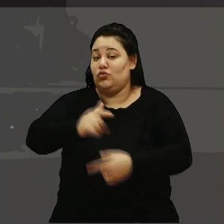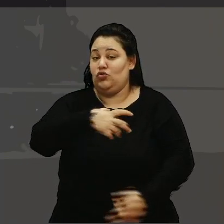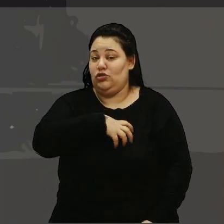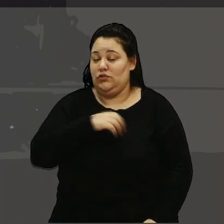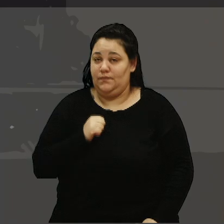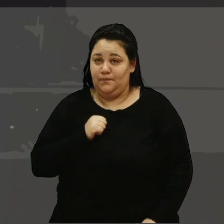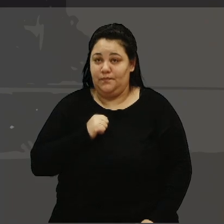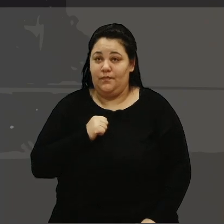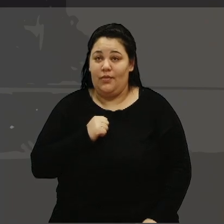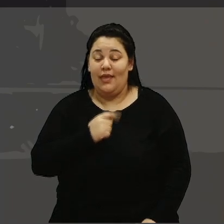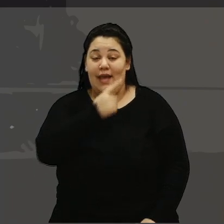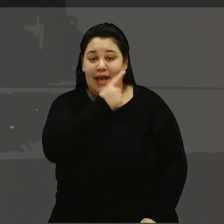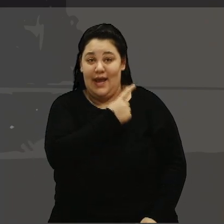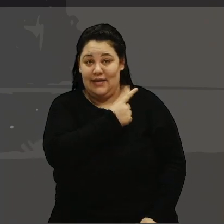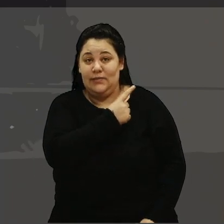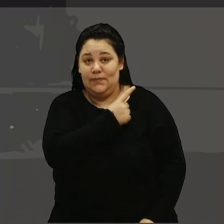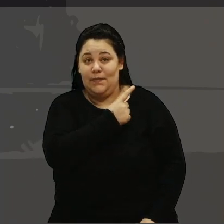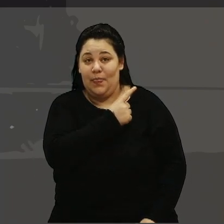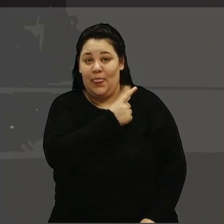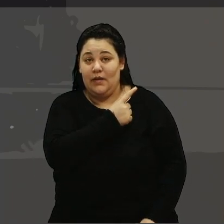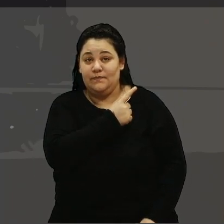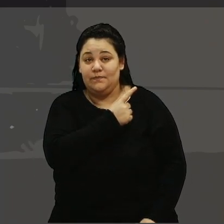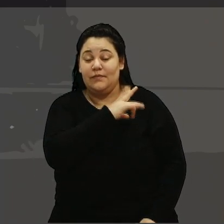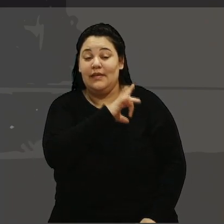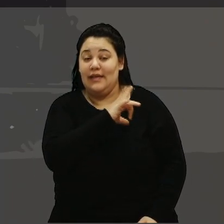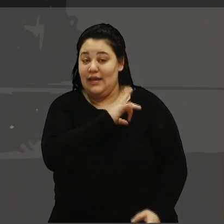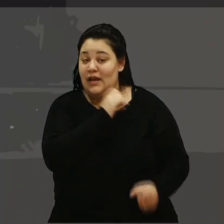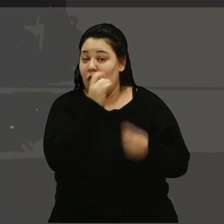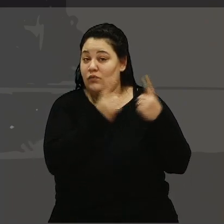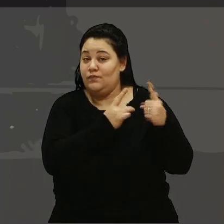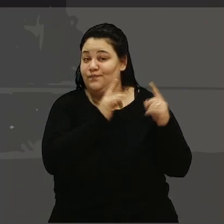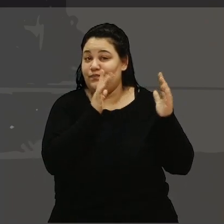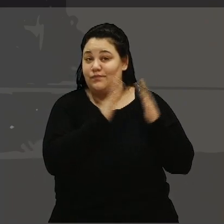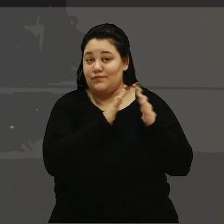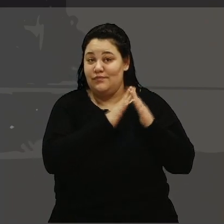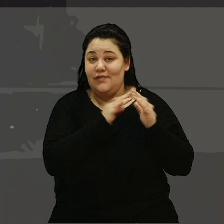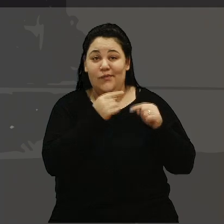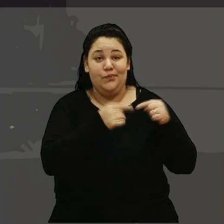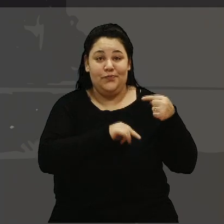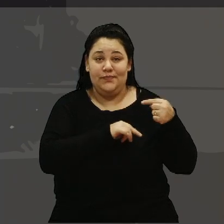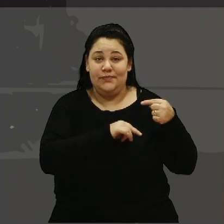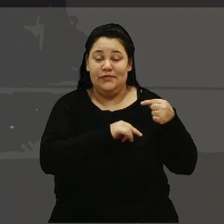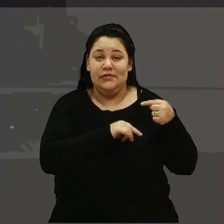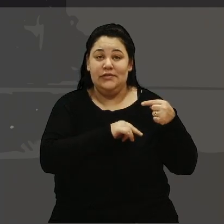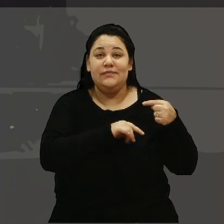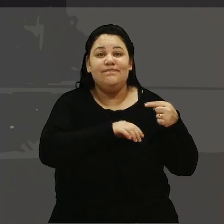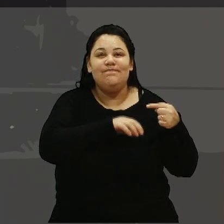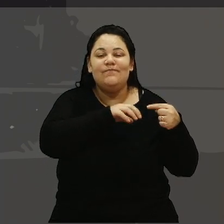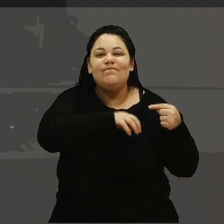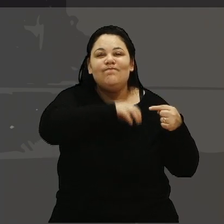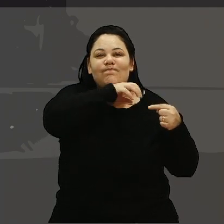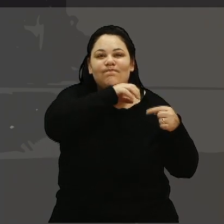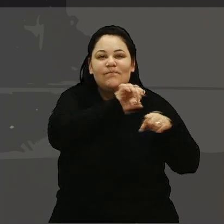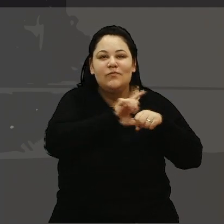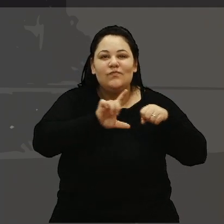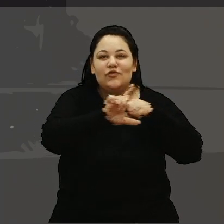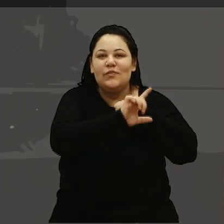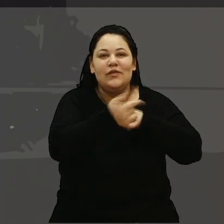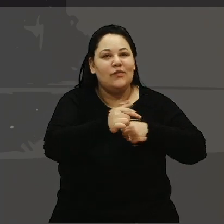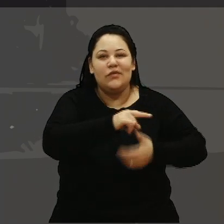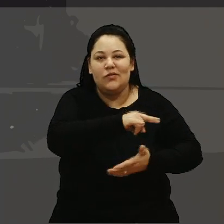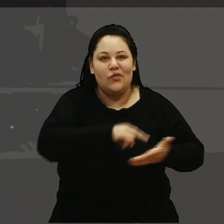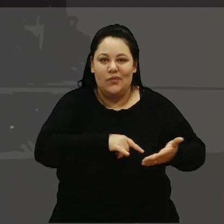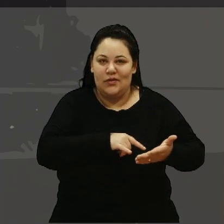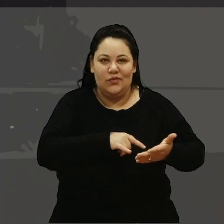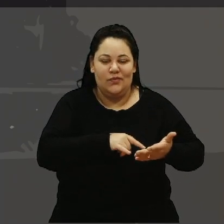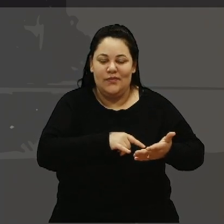tem casas que ainda são irregulares, que estão em processo de regularização na Secretaria de Urbanismo. As